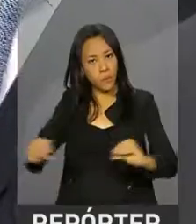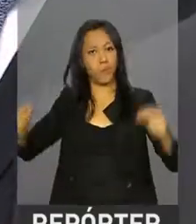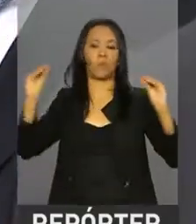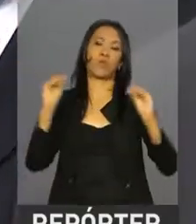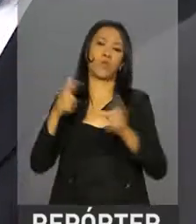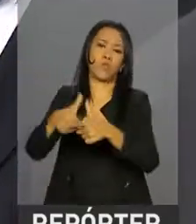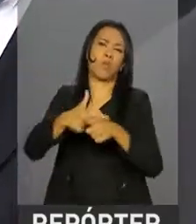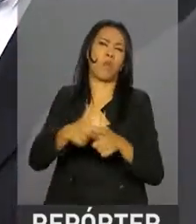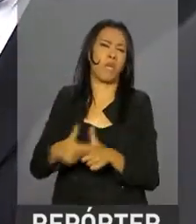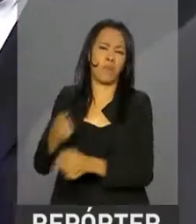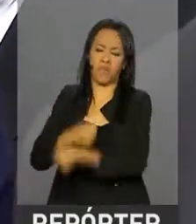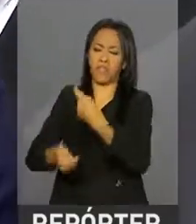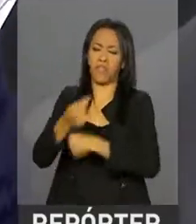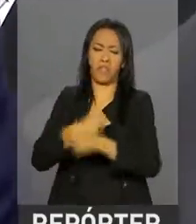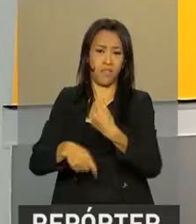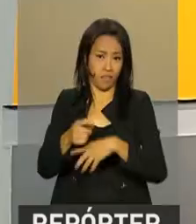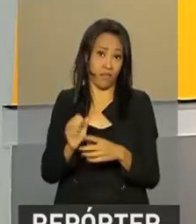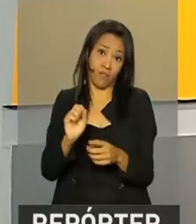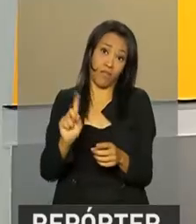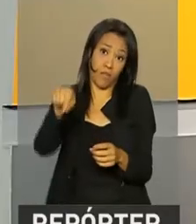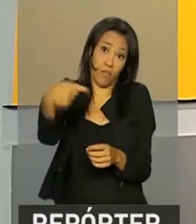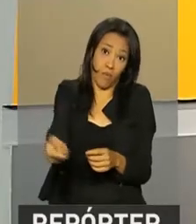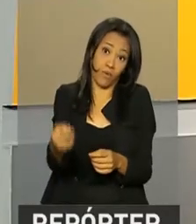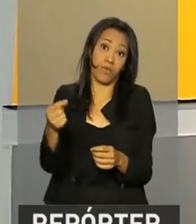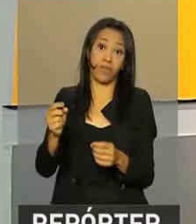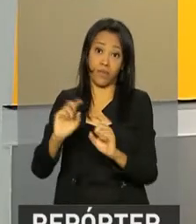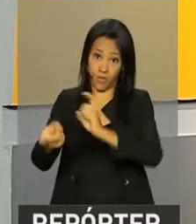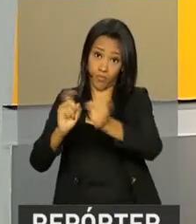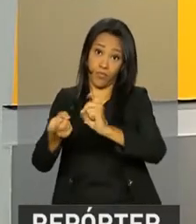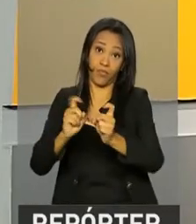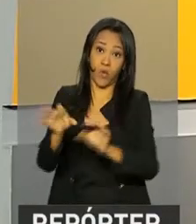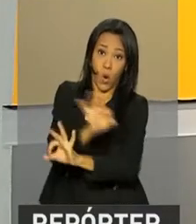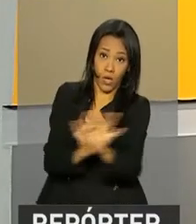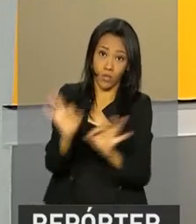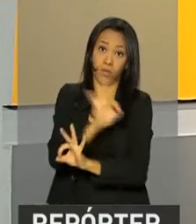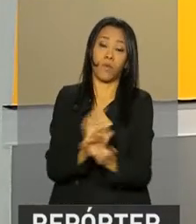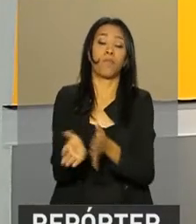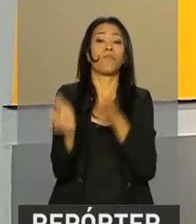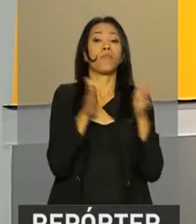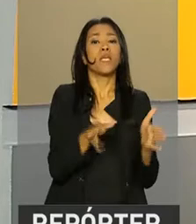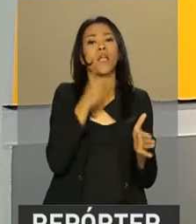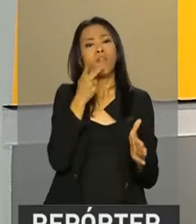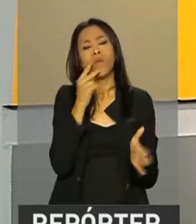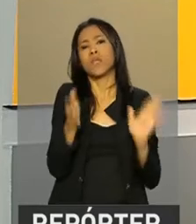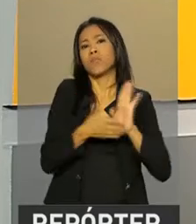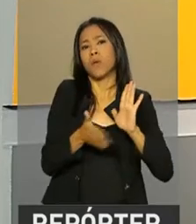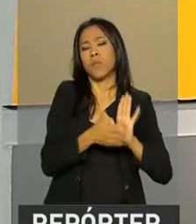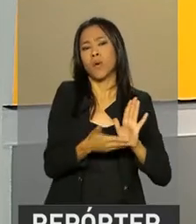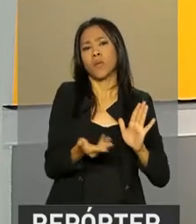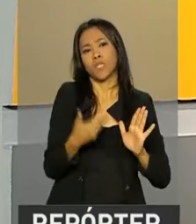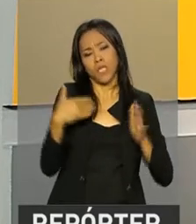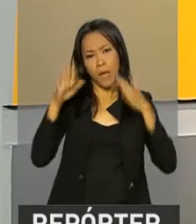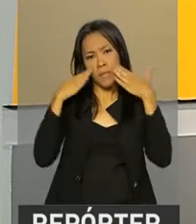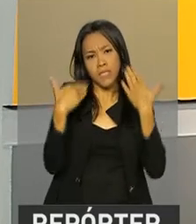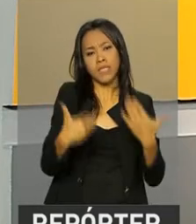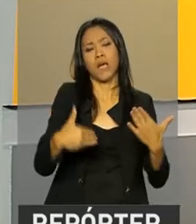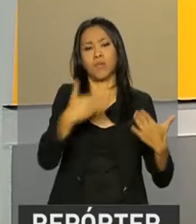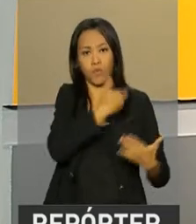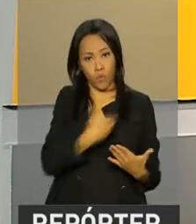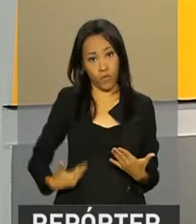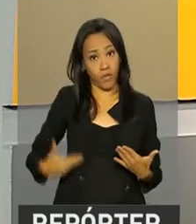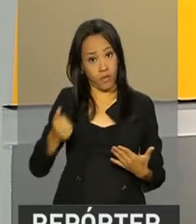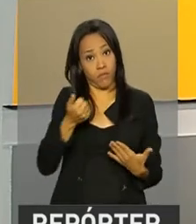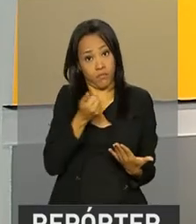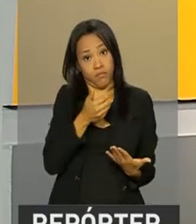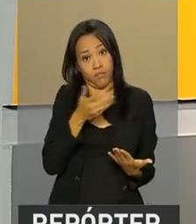de mudanças estruturais o presidente michel temer falou sobre as propostas apresentadas pelo governo brasileiro entre